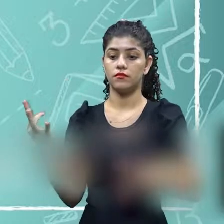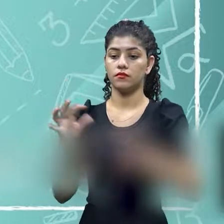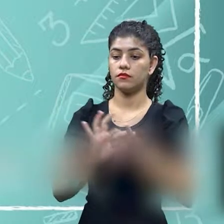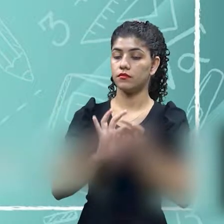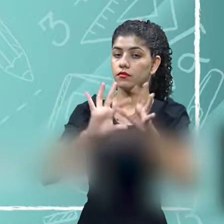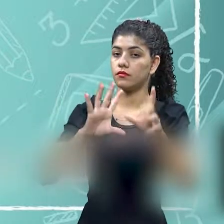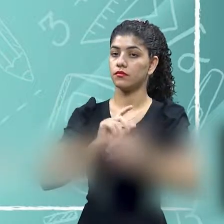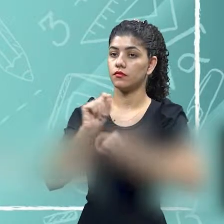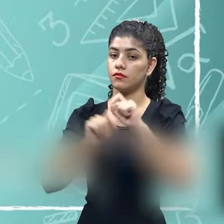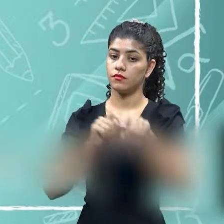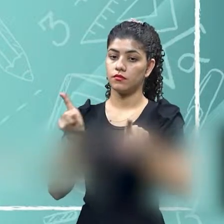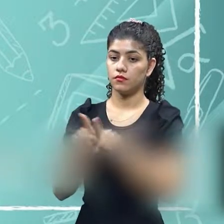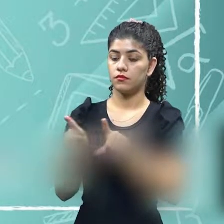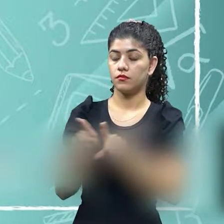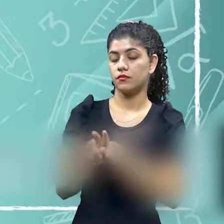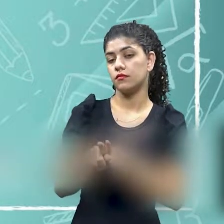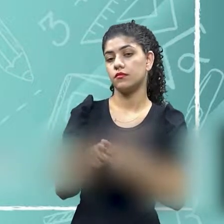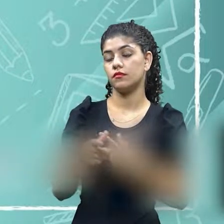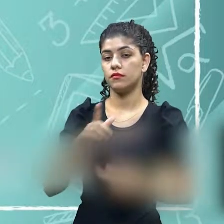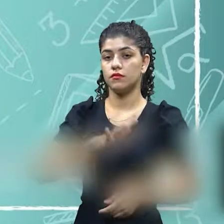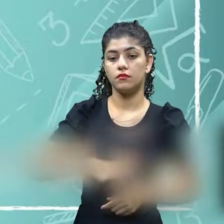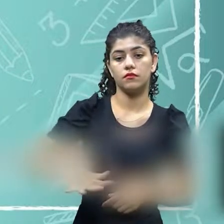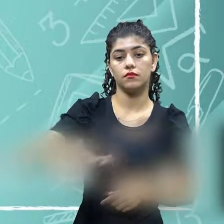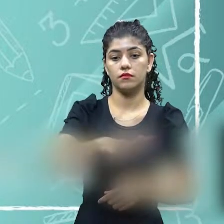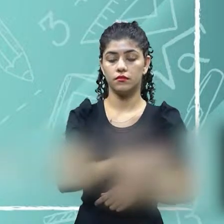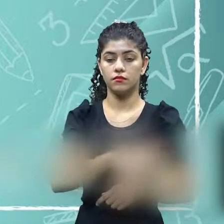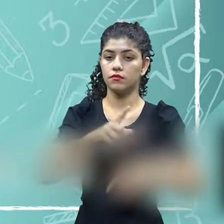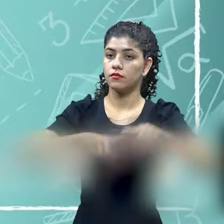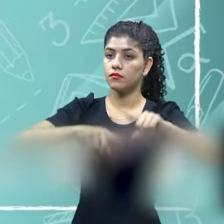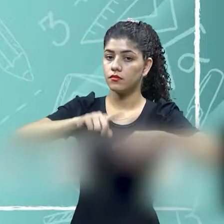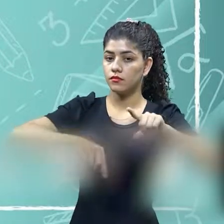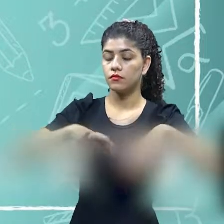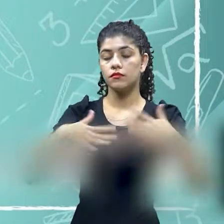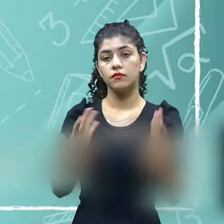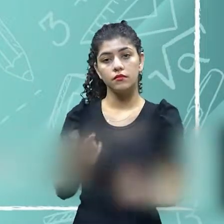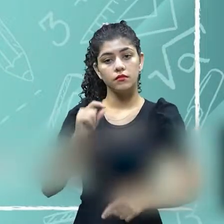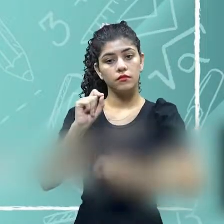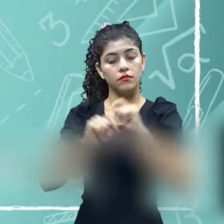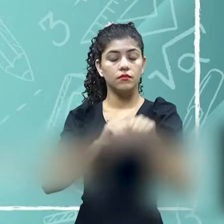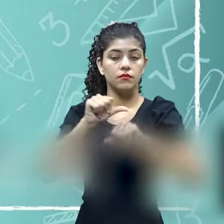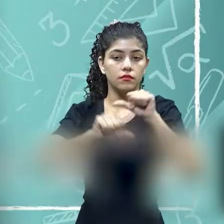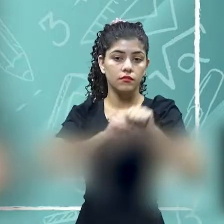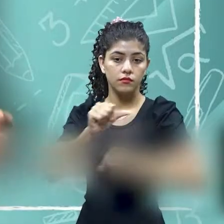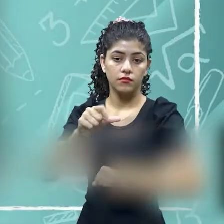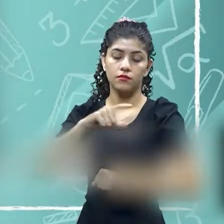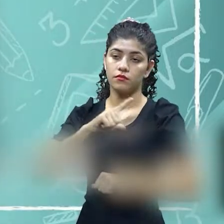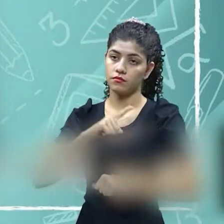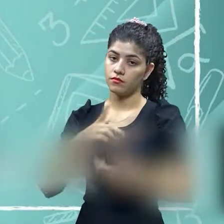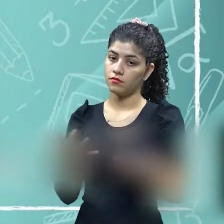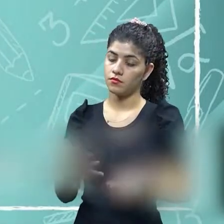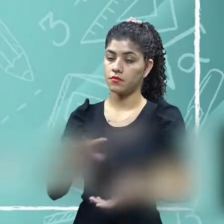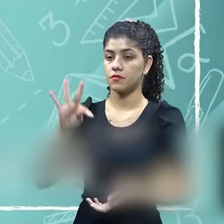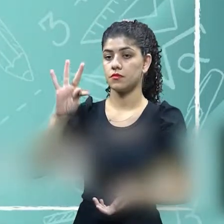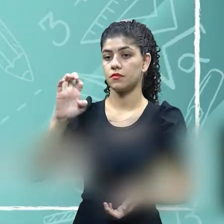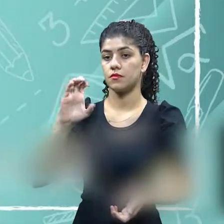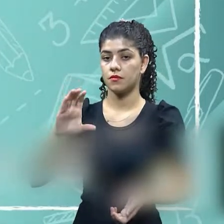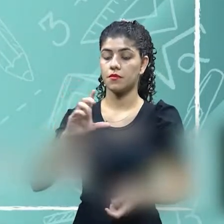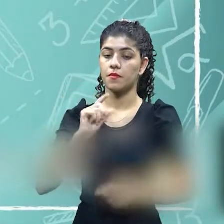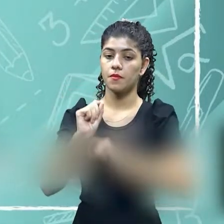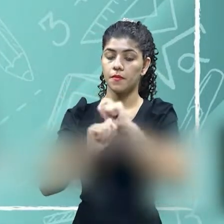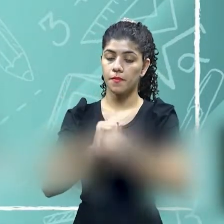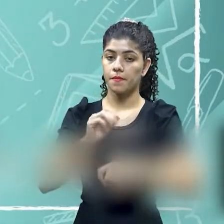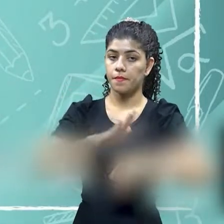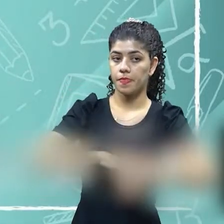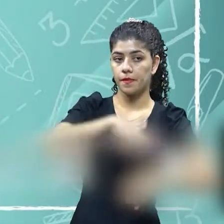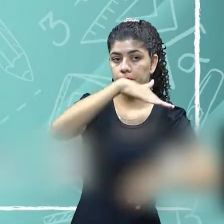como a possibilidade ou não de abastecer-se regionalmente de insumos. Então, o que é essa variação de alíquota referente à TEC? É